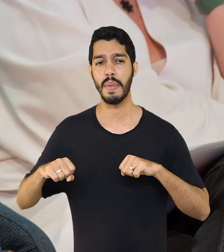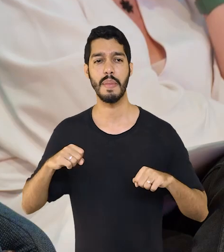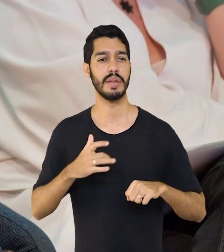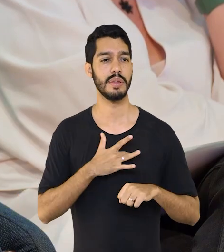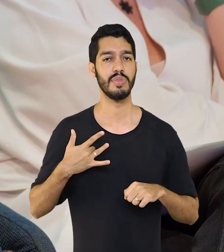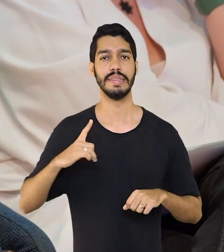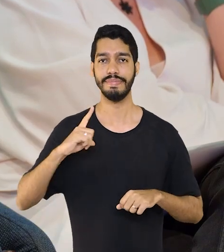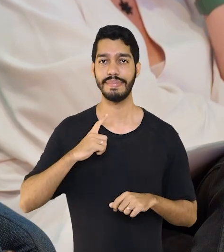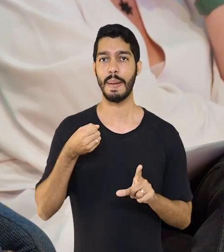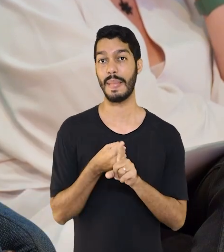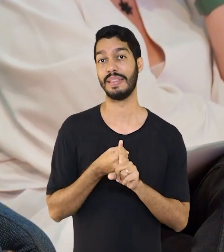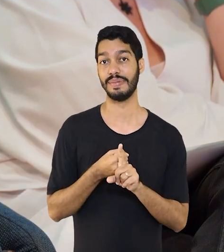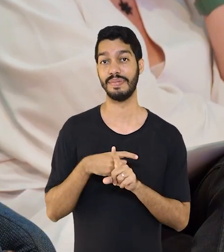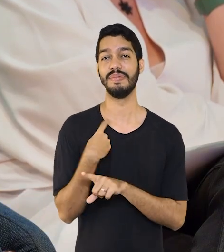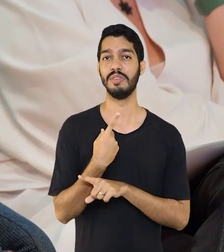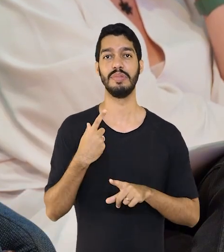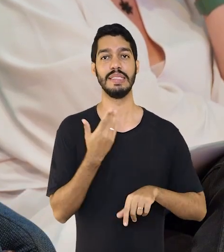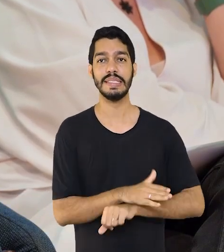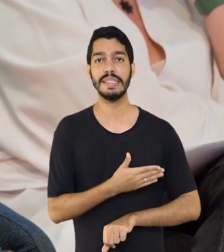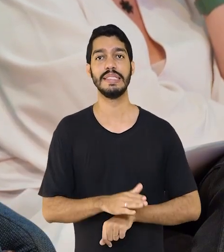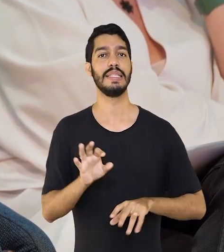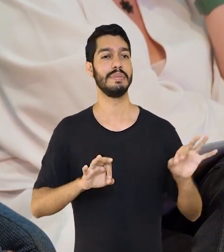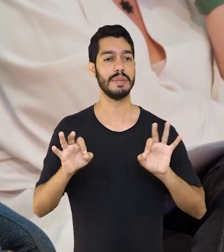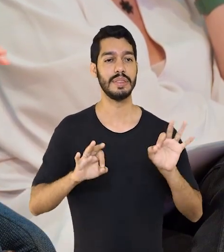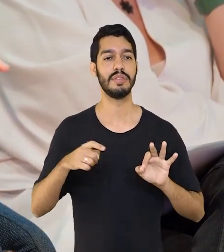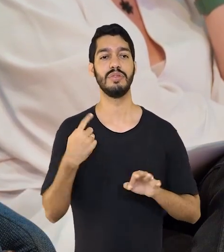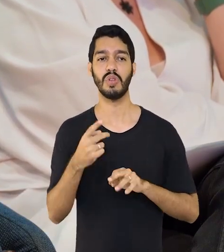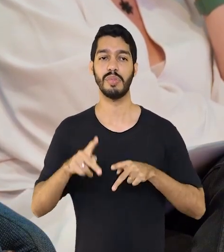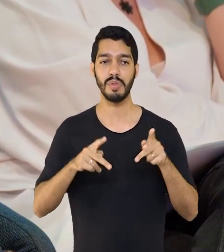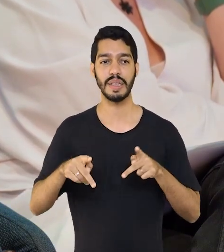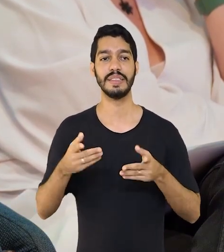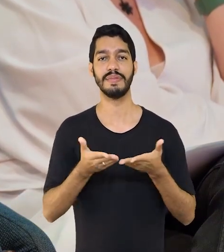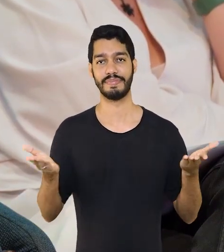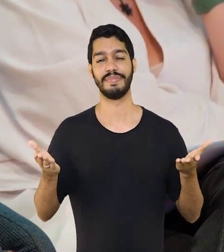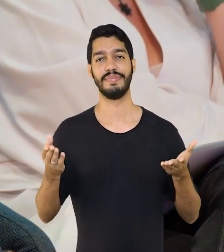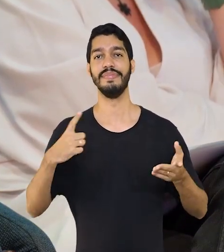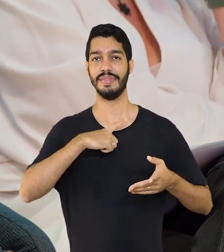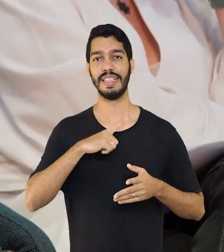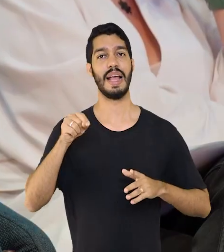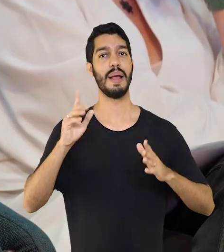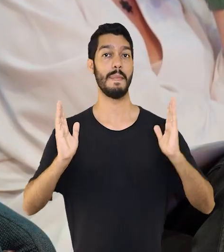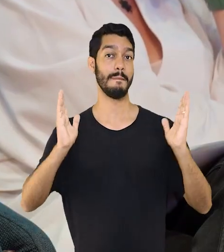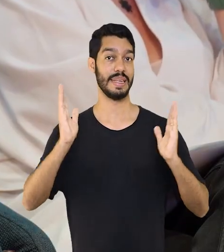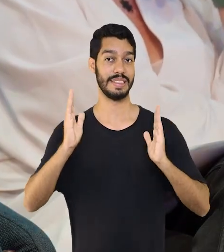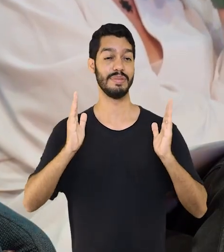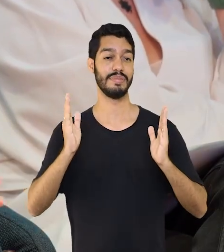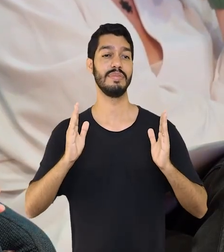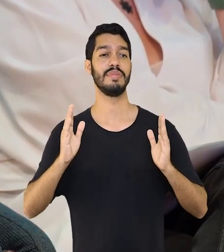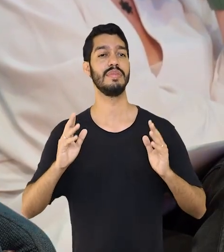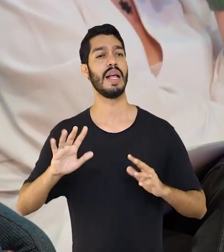de saúde, o quanto que isso tem impactado, e preparar o nosso profissional, preparar a nossa população para lidar